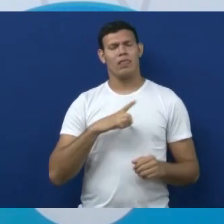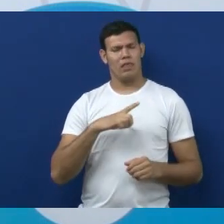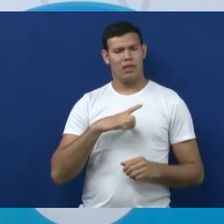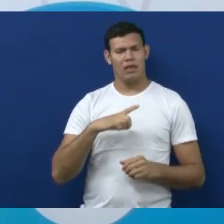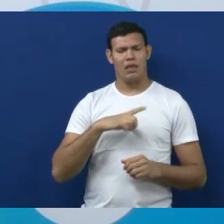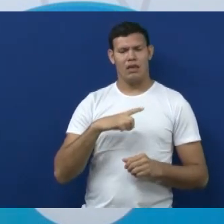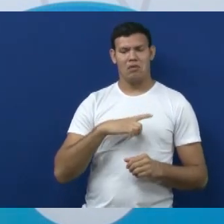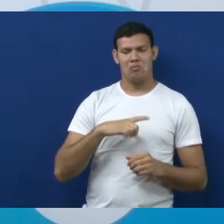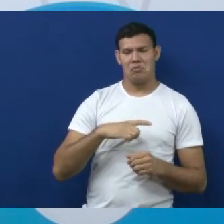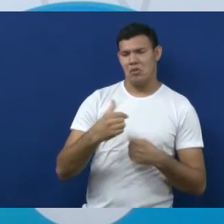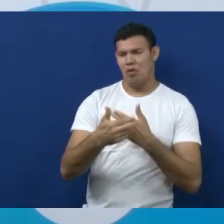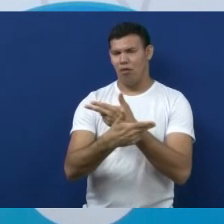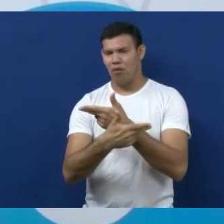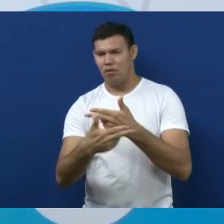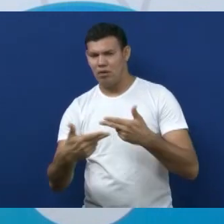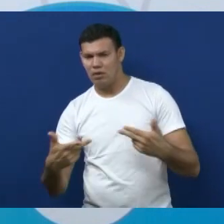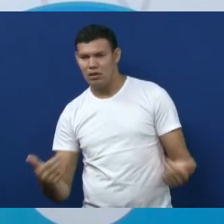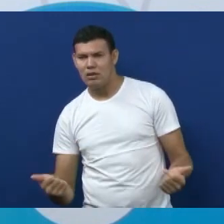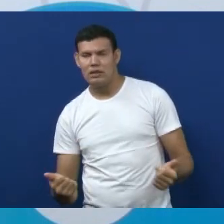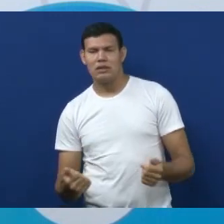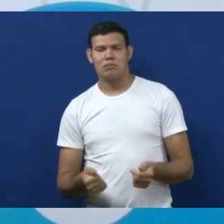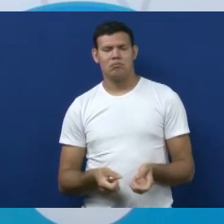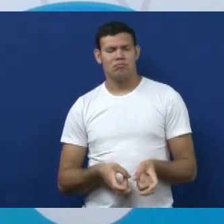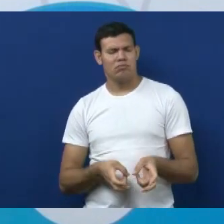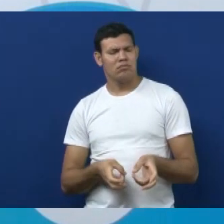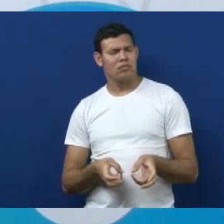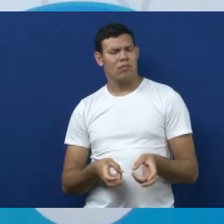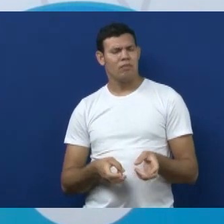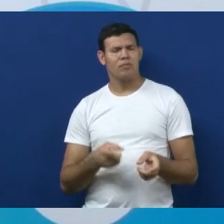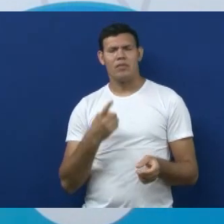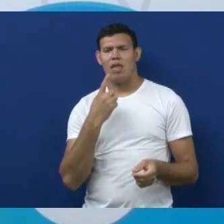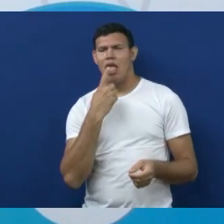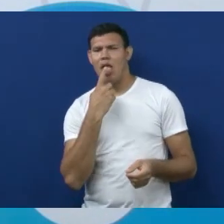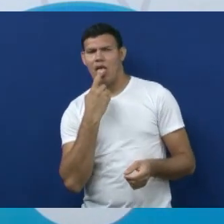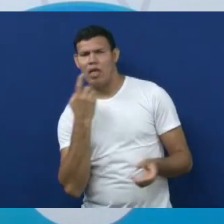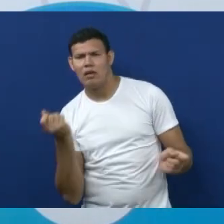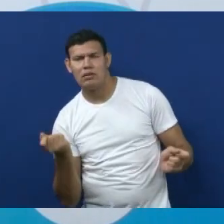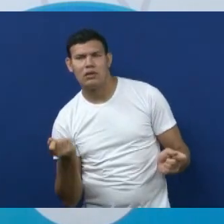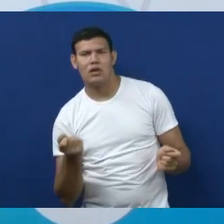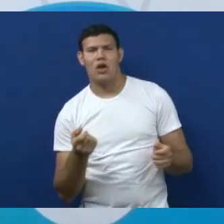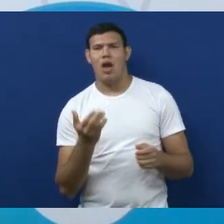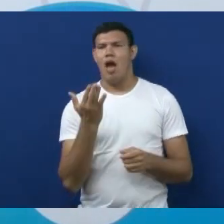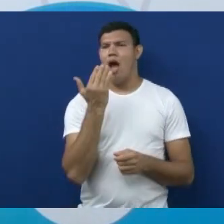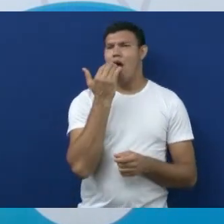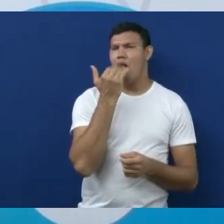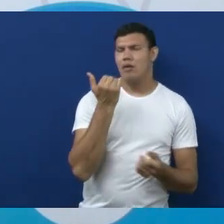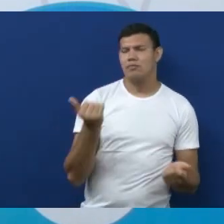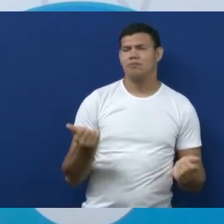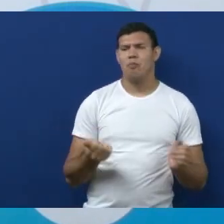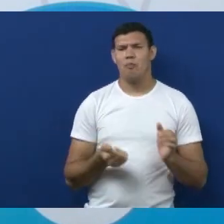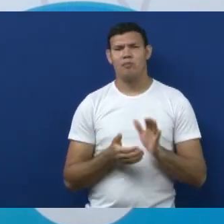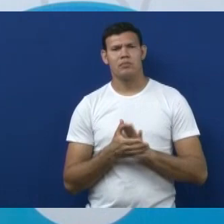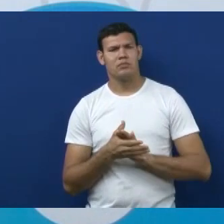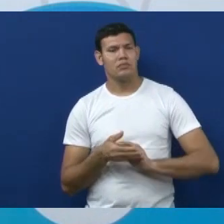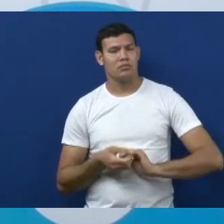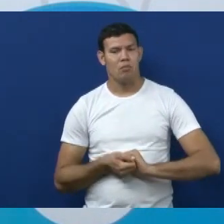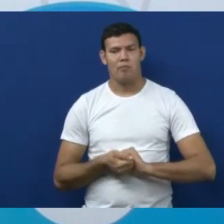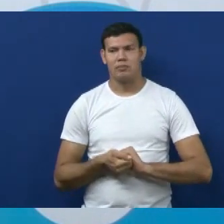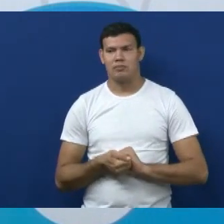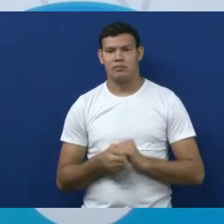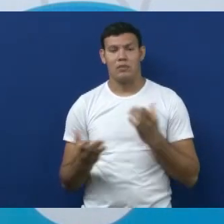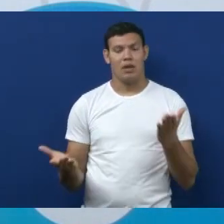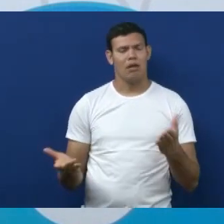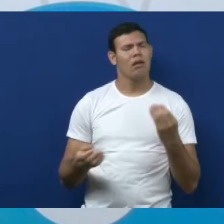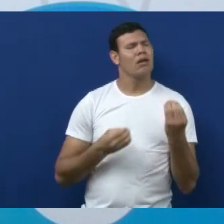que têm a função de despertar o nosso paladar. Quando você, por exemplo, ingere alguma